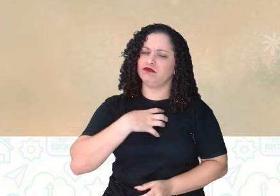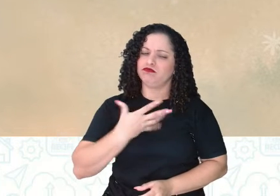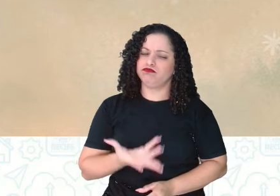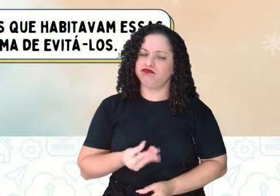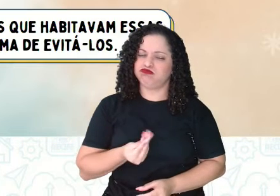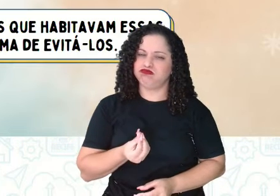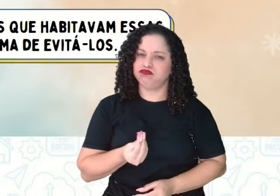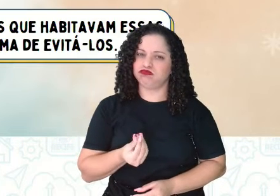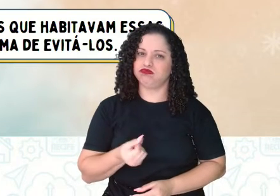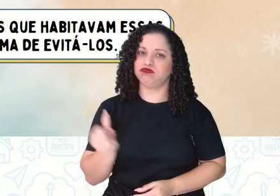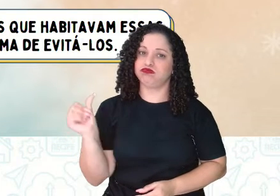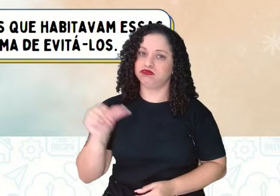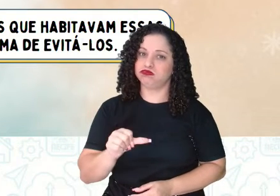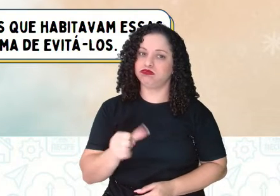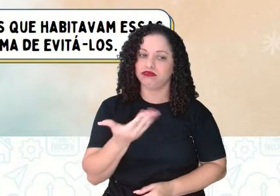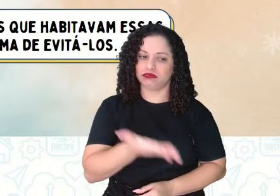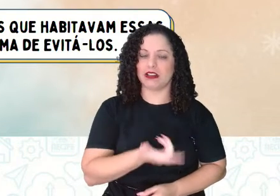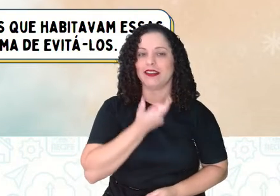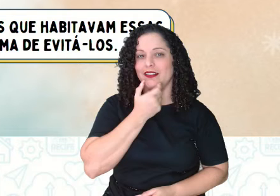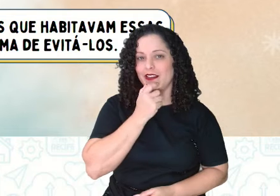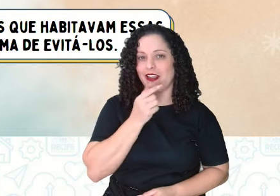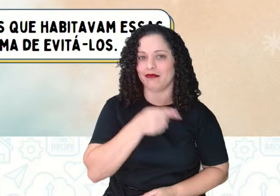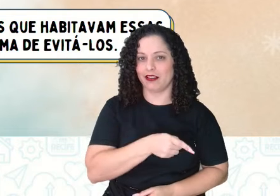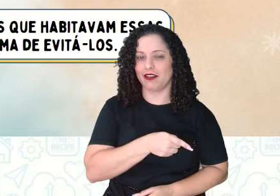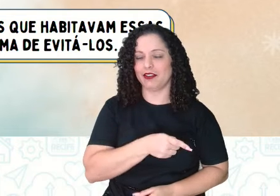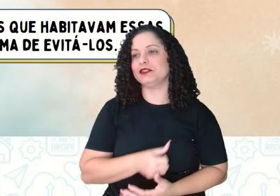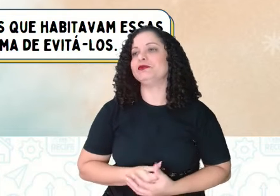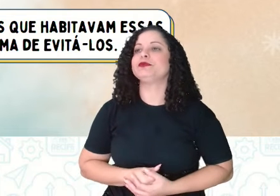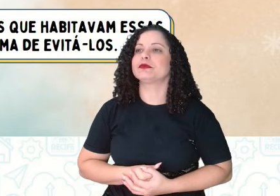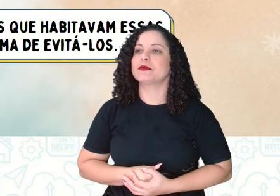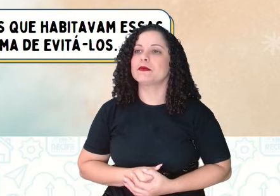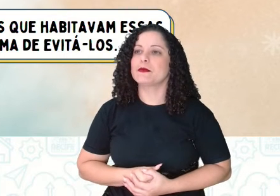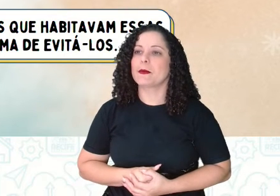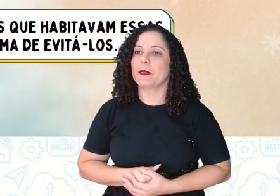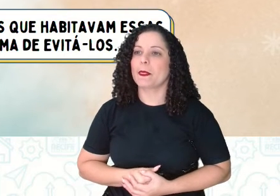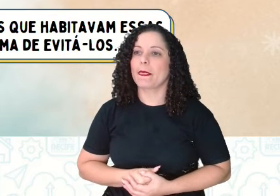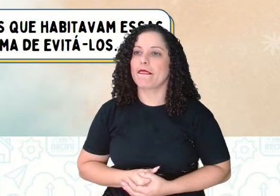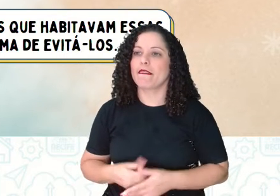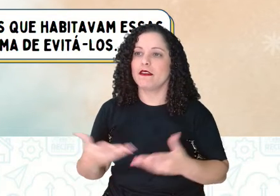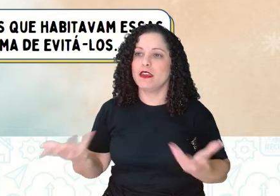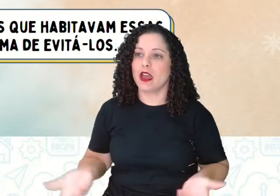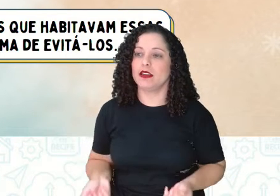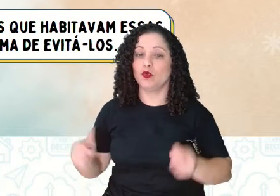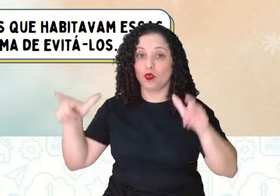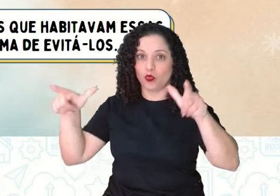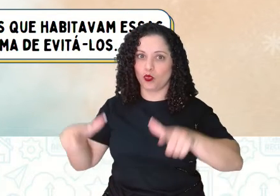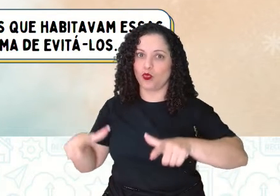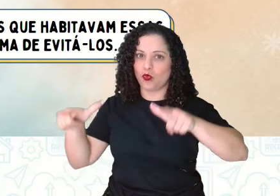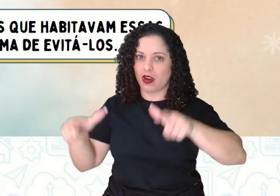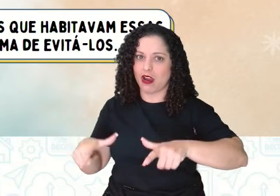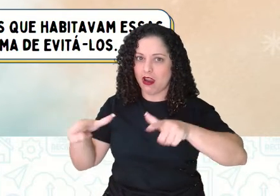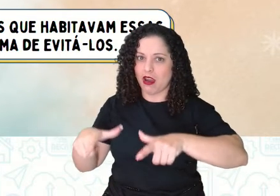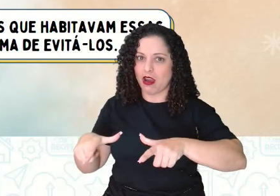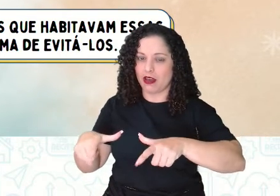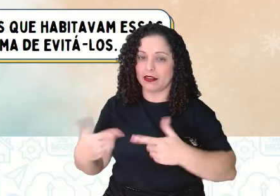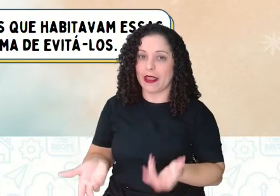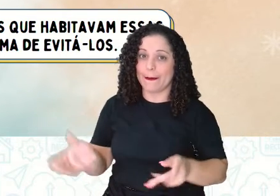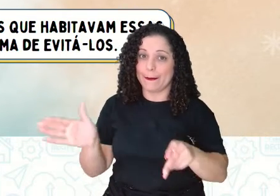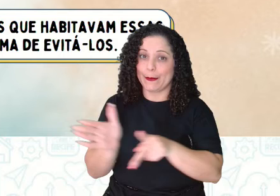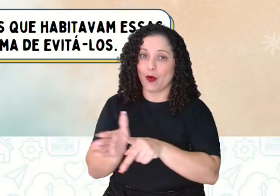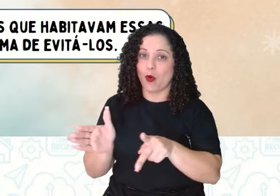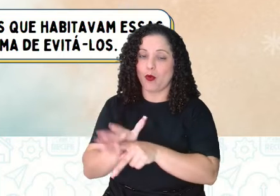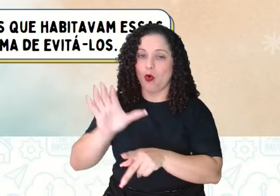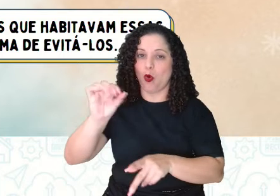Inglaterra, certo? Bom, e aí uma das terras, né, professor Luciano, as terras do Oeste, né,